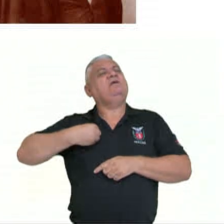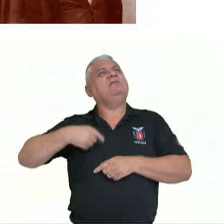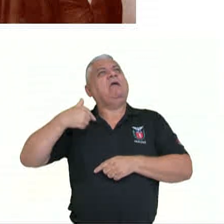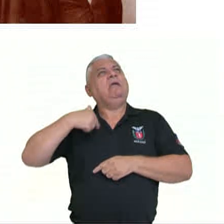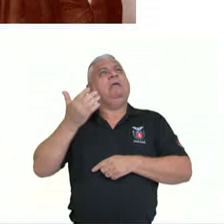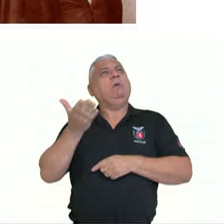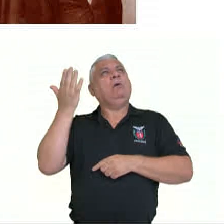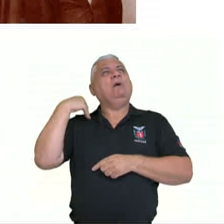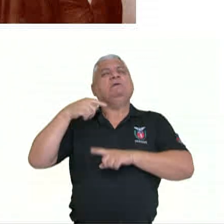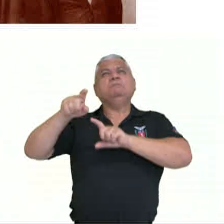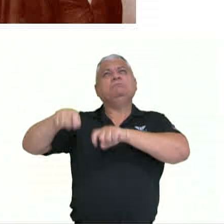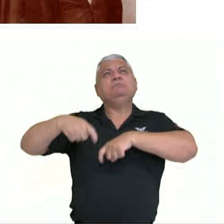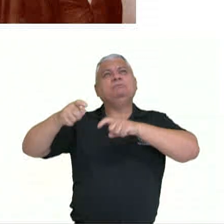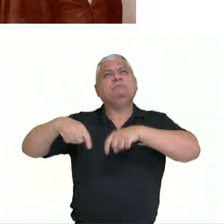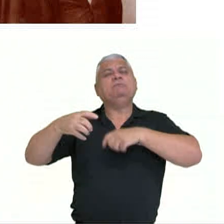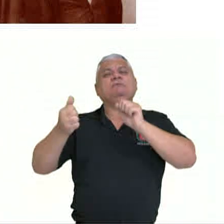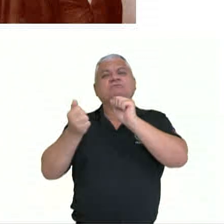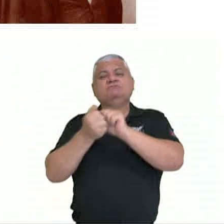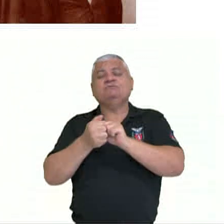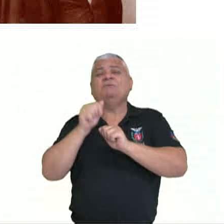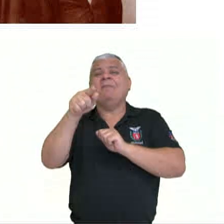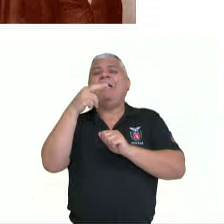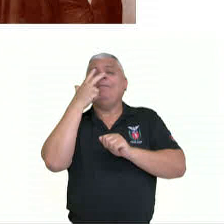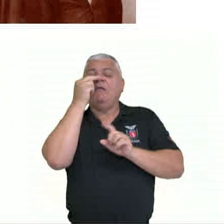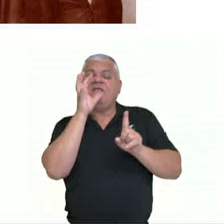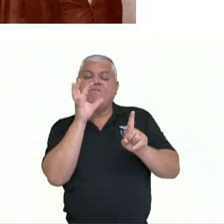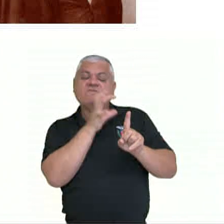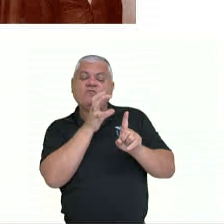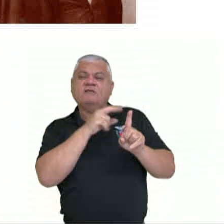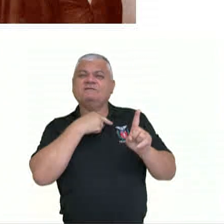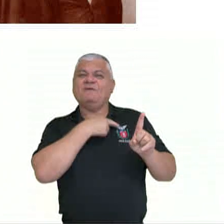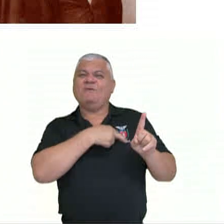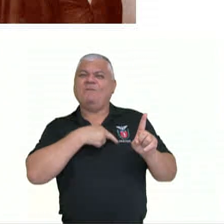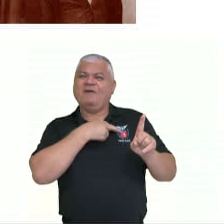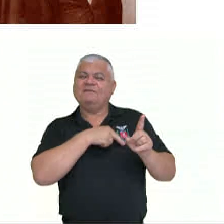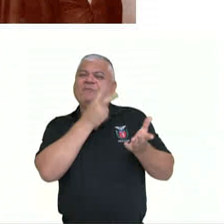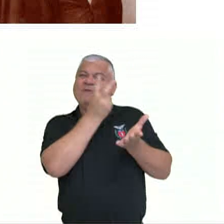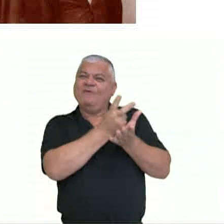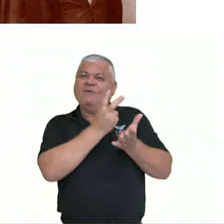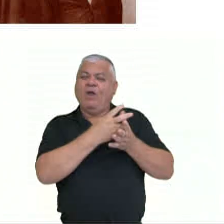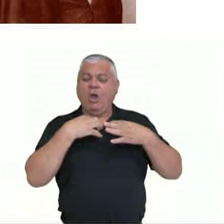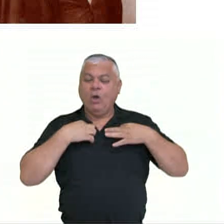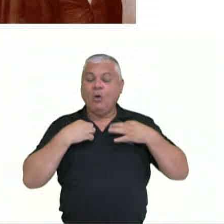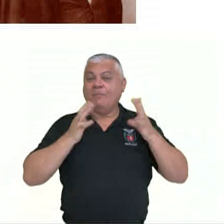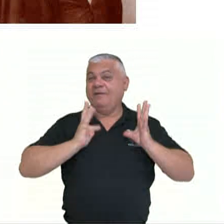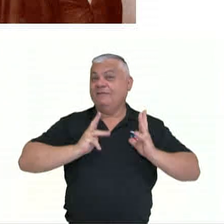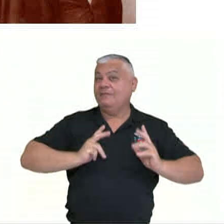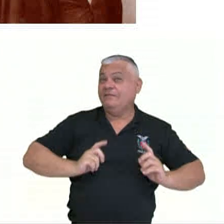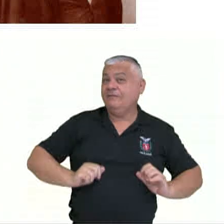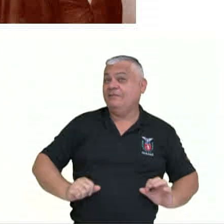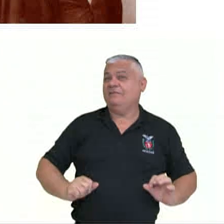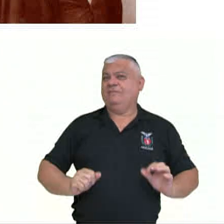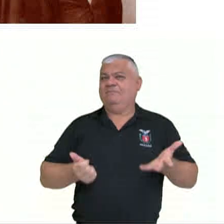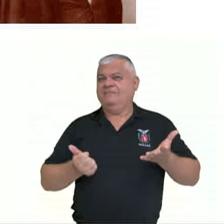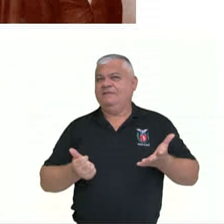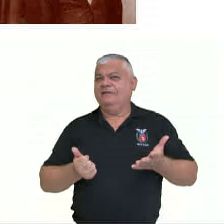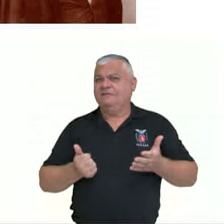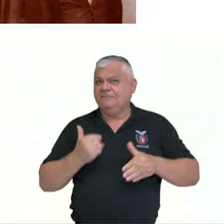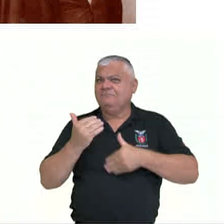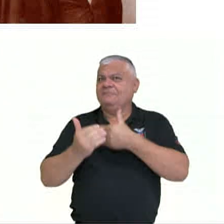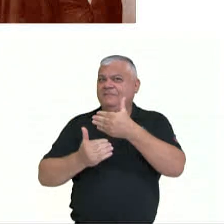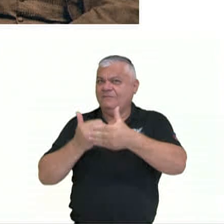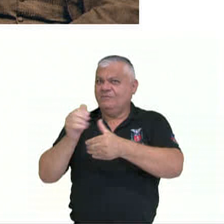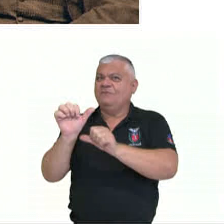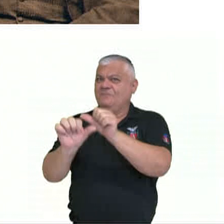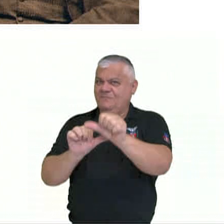era 100%, porque ainda tinha um certo ar de romantismo, as roupas ainda eram mais limpinhas, tudo o que a gente não vai ver no Courbet,